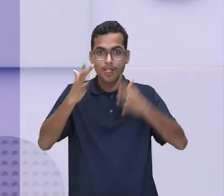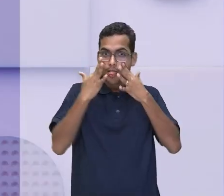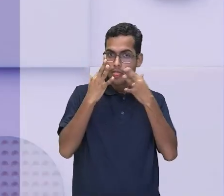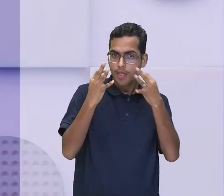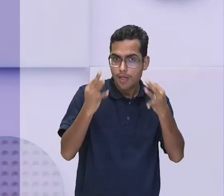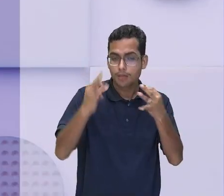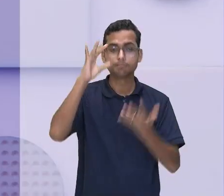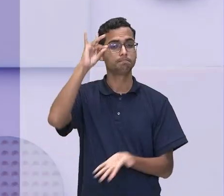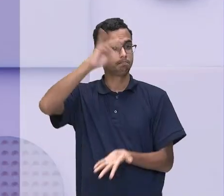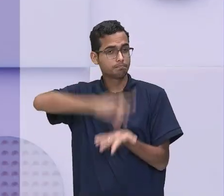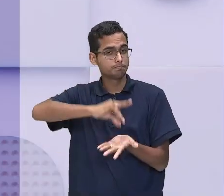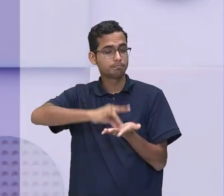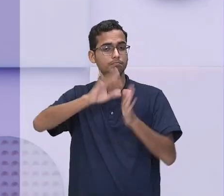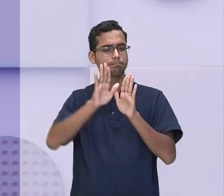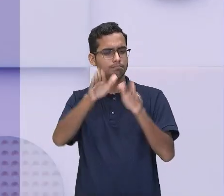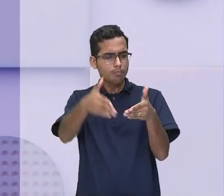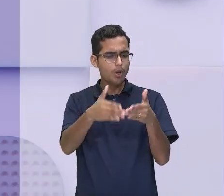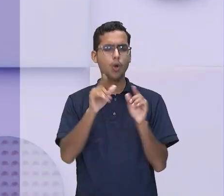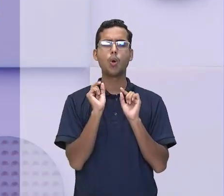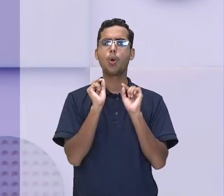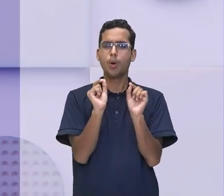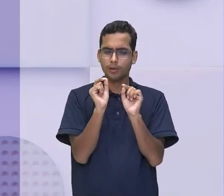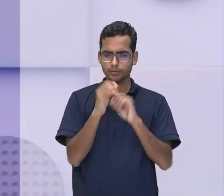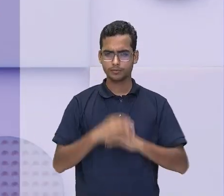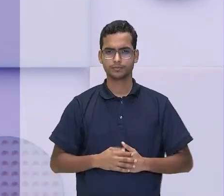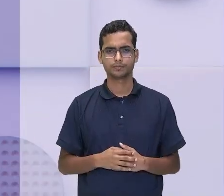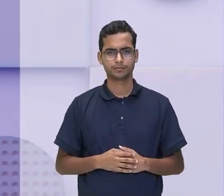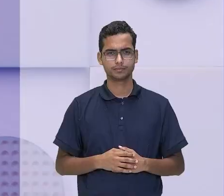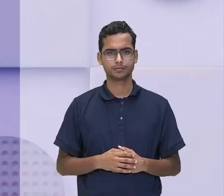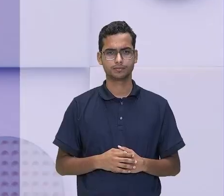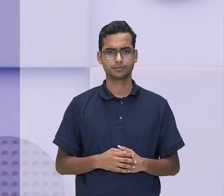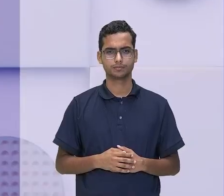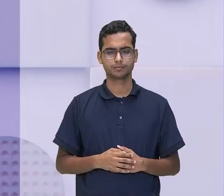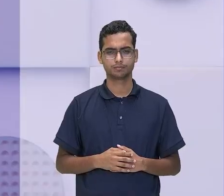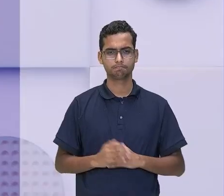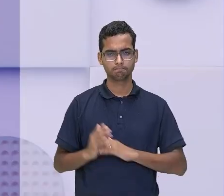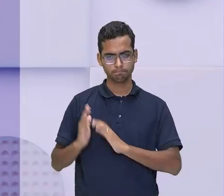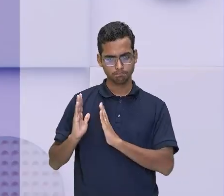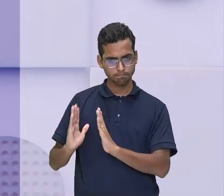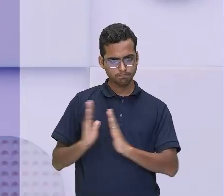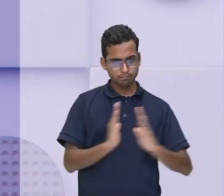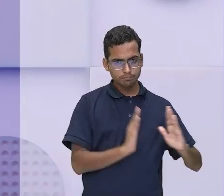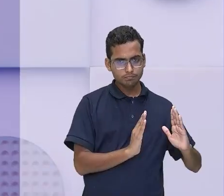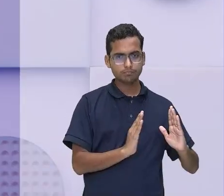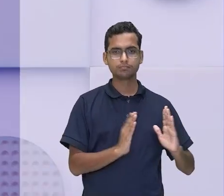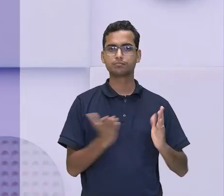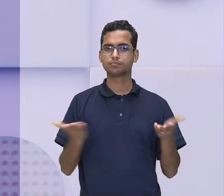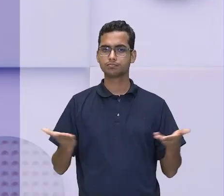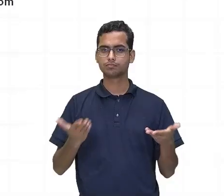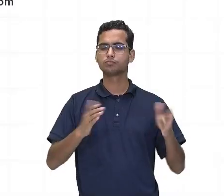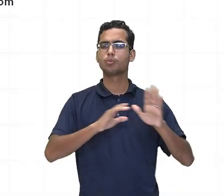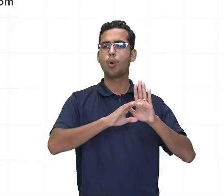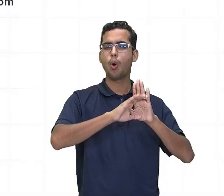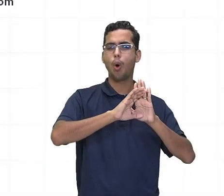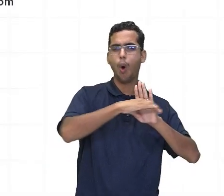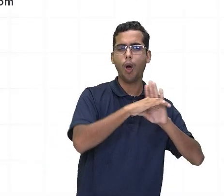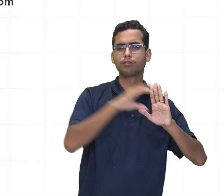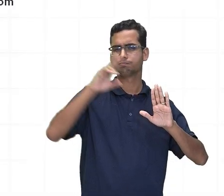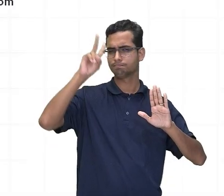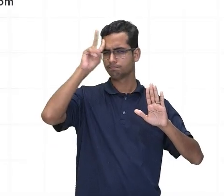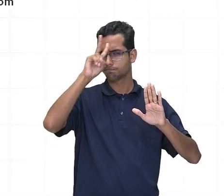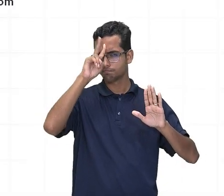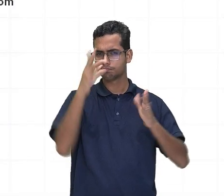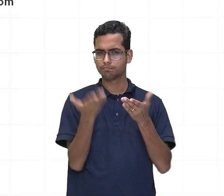fazer esse olhar com atenção, com carinho para cada passo. Vamos, então, resgatar alguns conceitos?